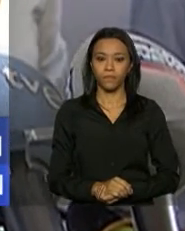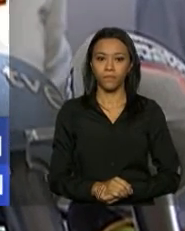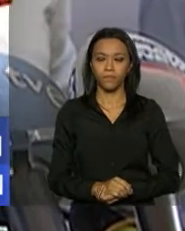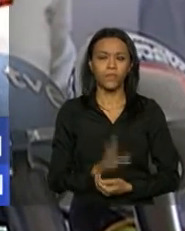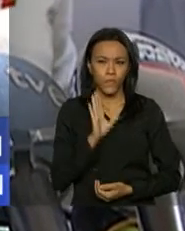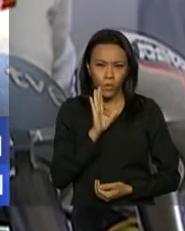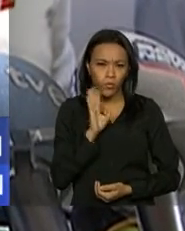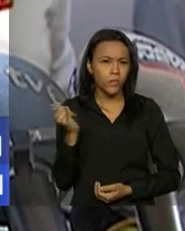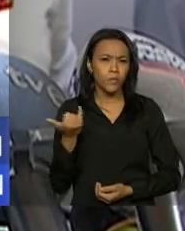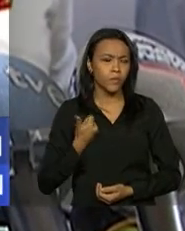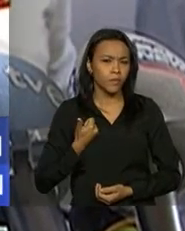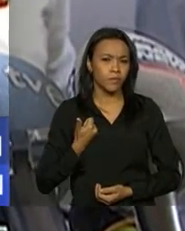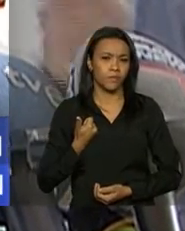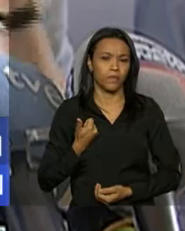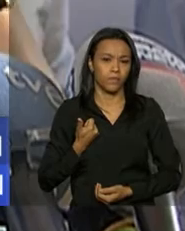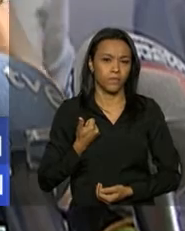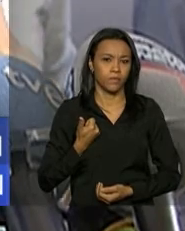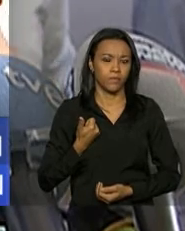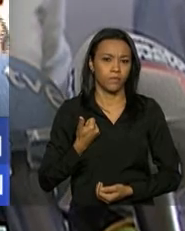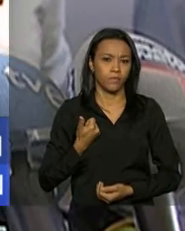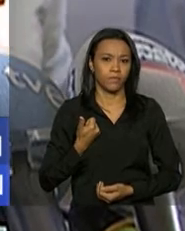Como, querida?